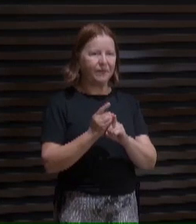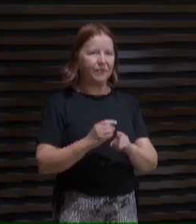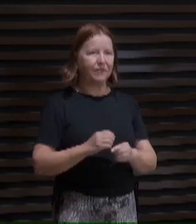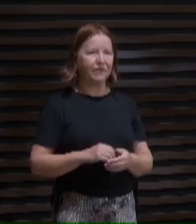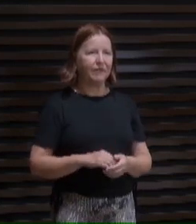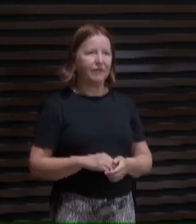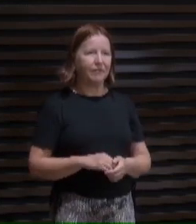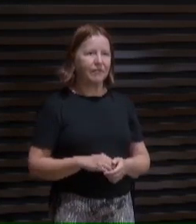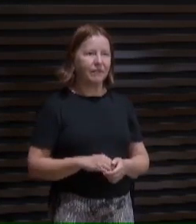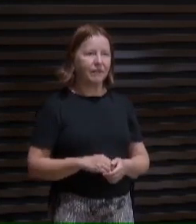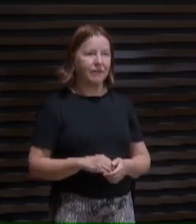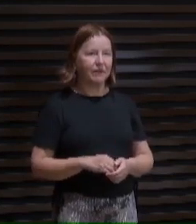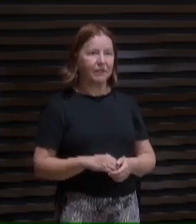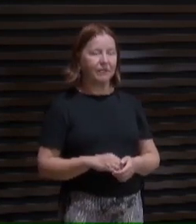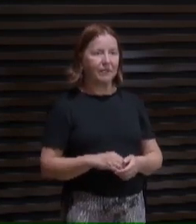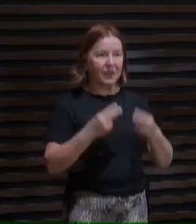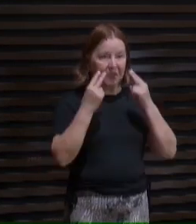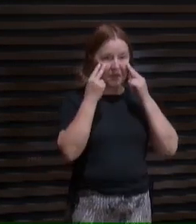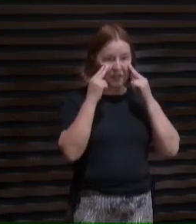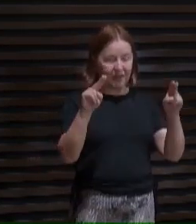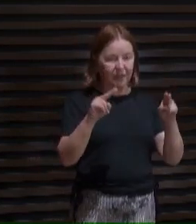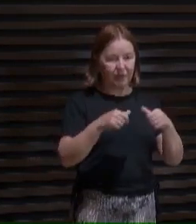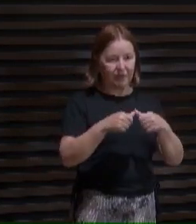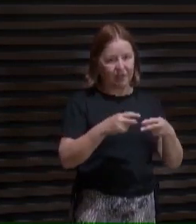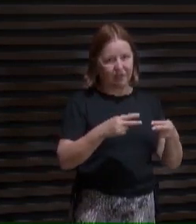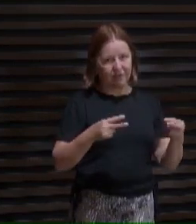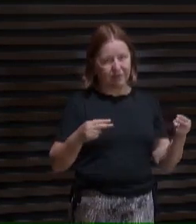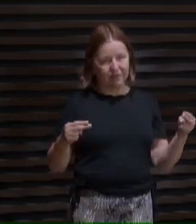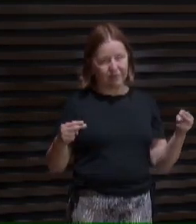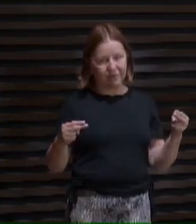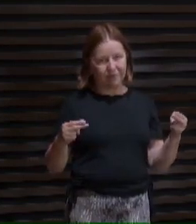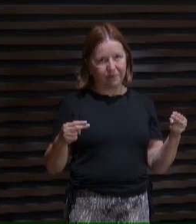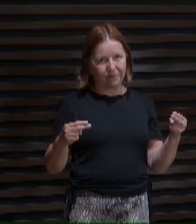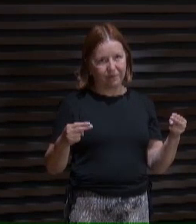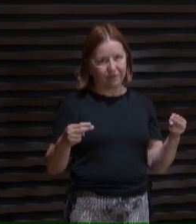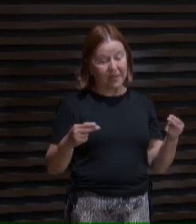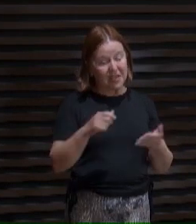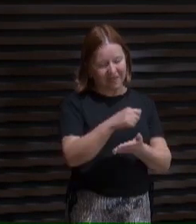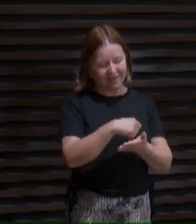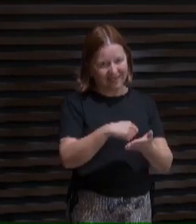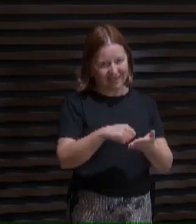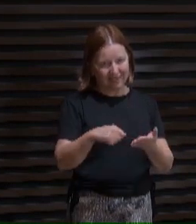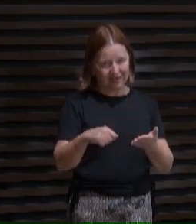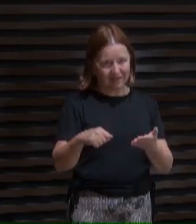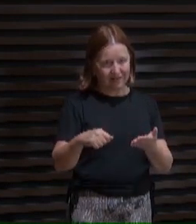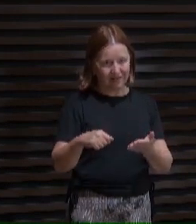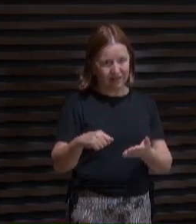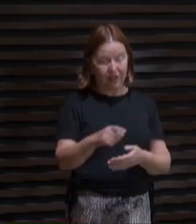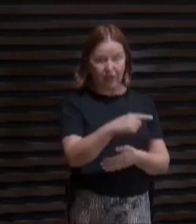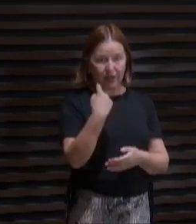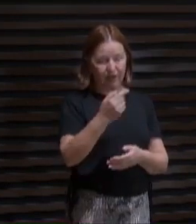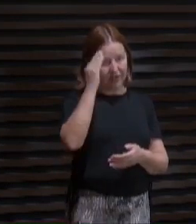que dá testemunho a respeito dessas coisas e que as escreveu, e sabemos que o